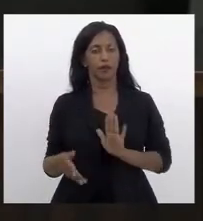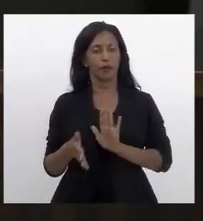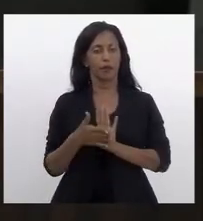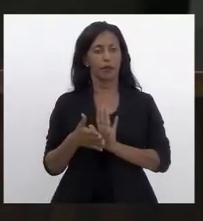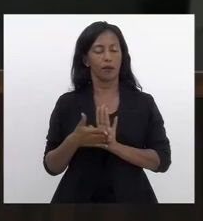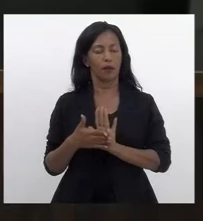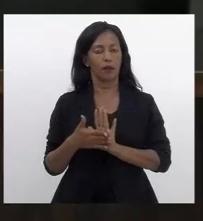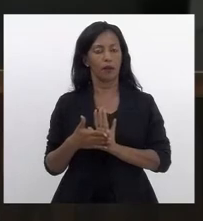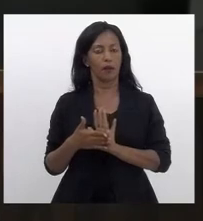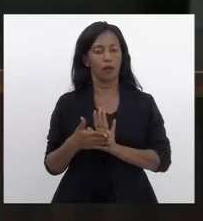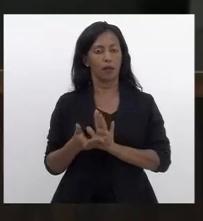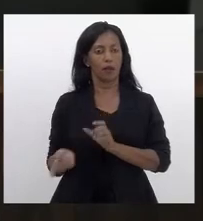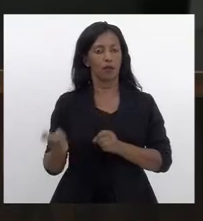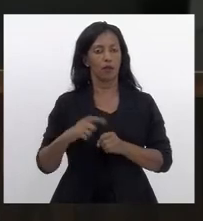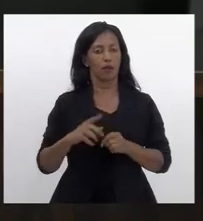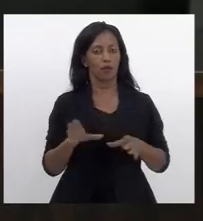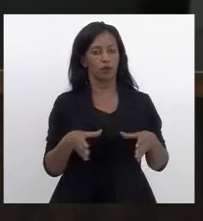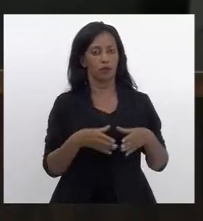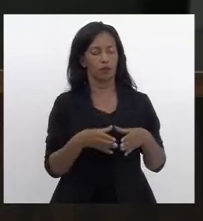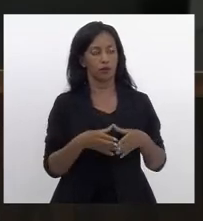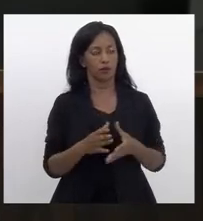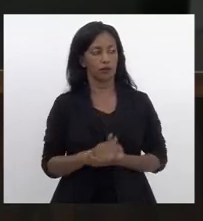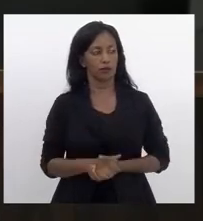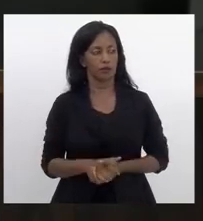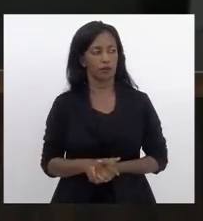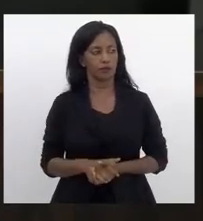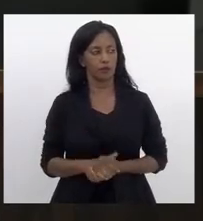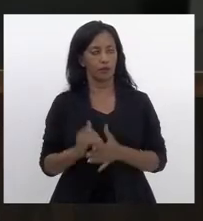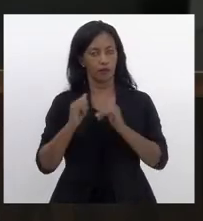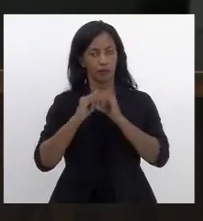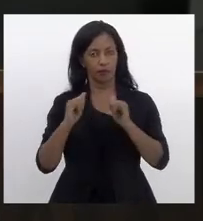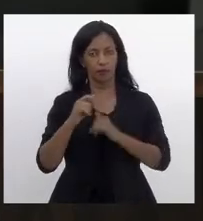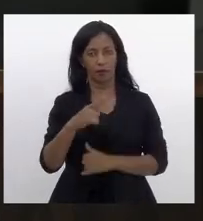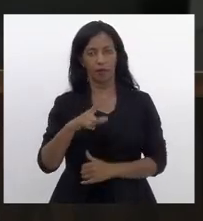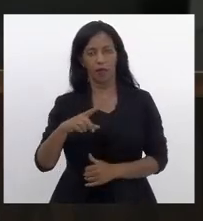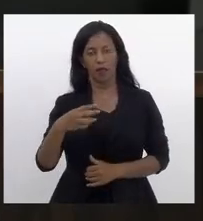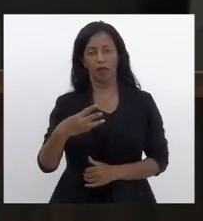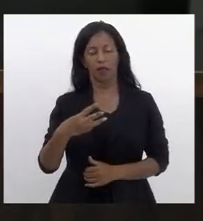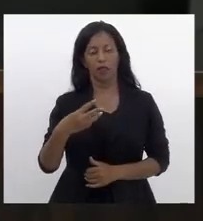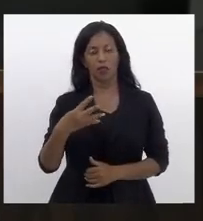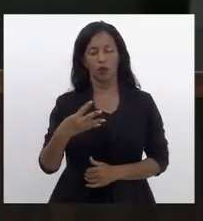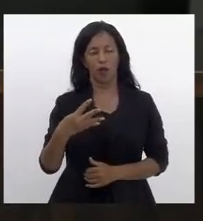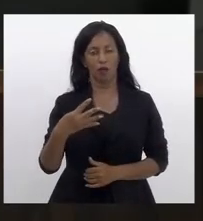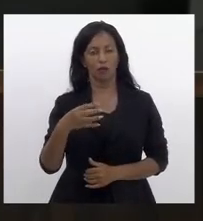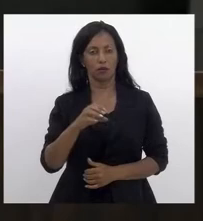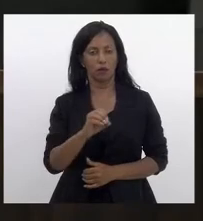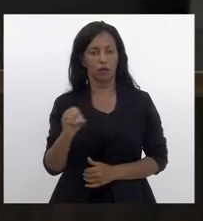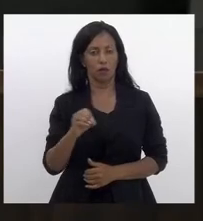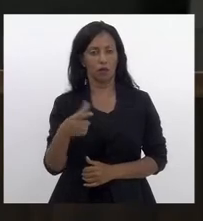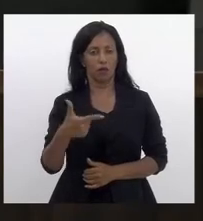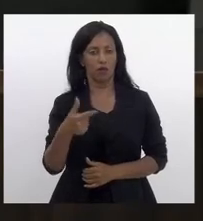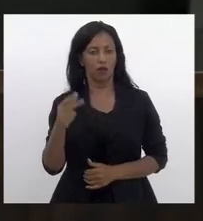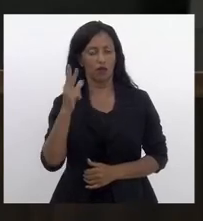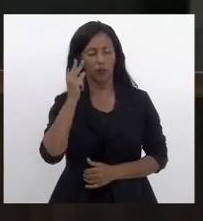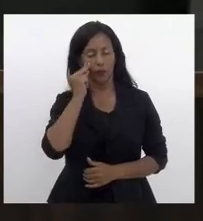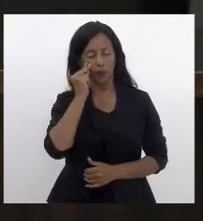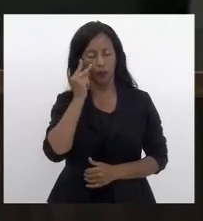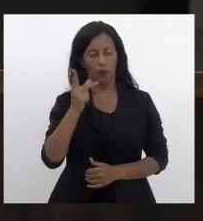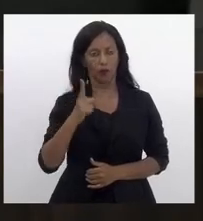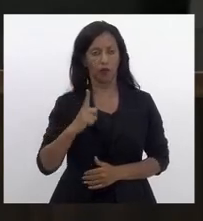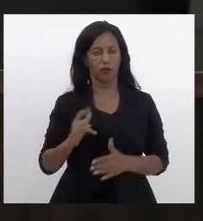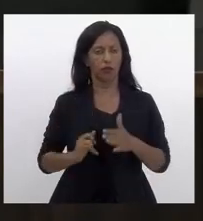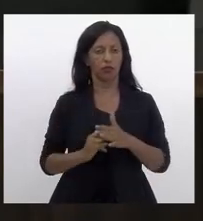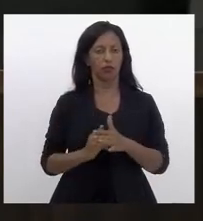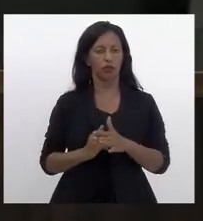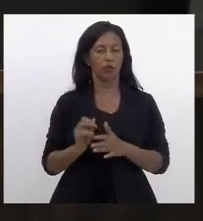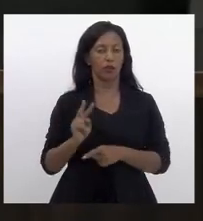13 emendas e retorna às comissões. Anuncio o projeto de lei 3400 de 20, de autoria da deputada Mônica Francisco, que institui o